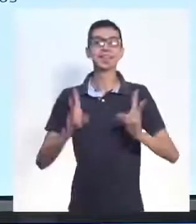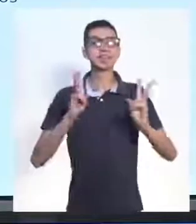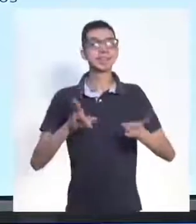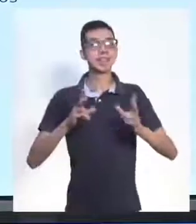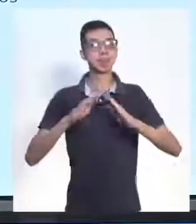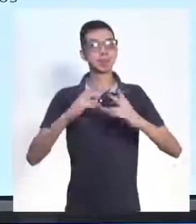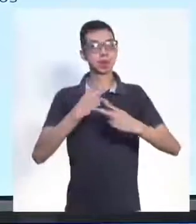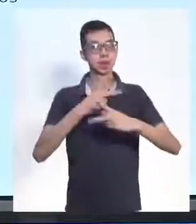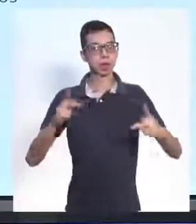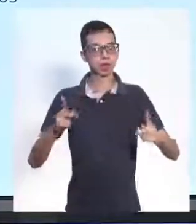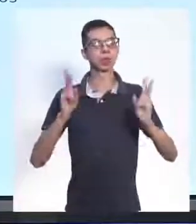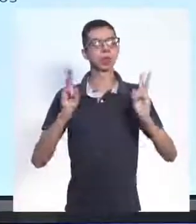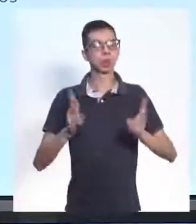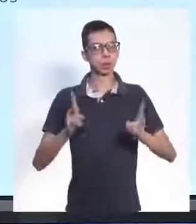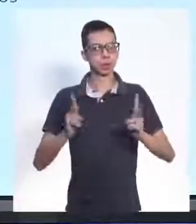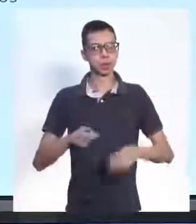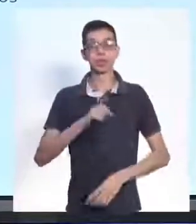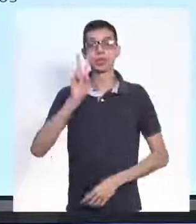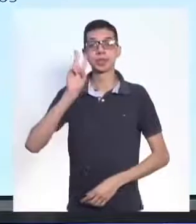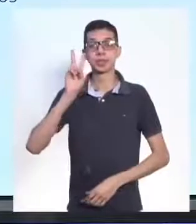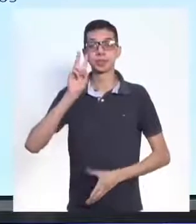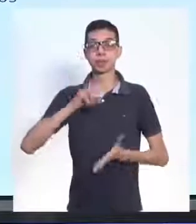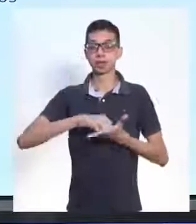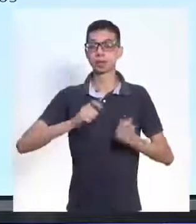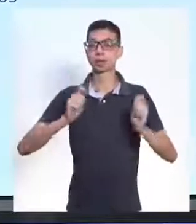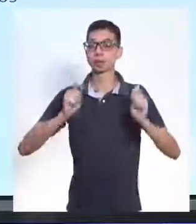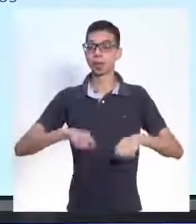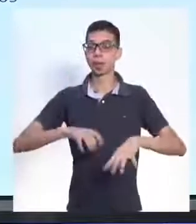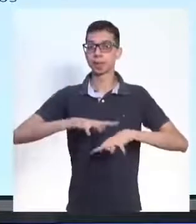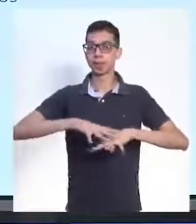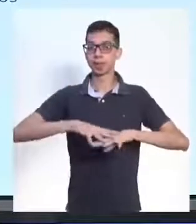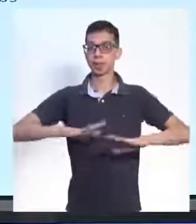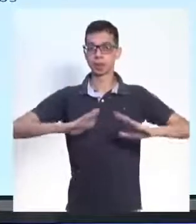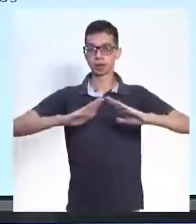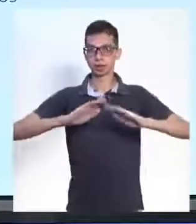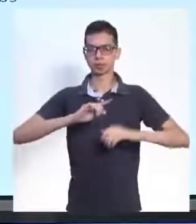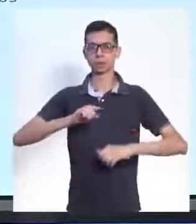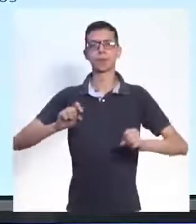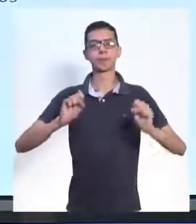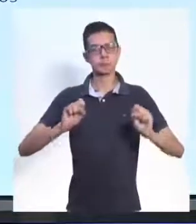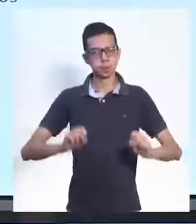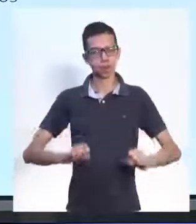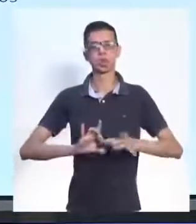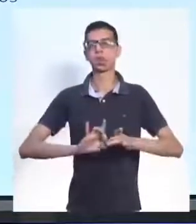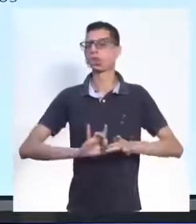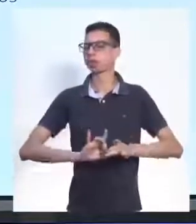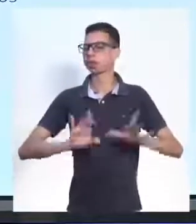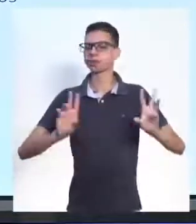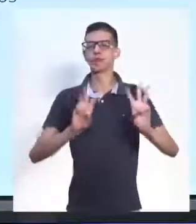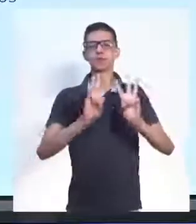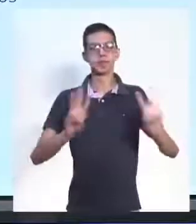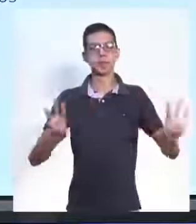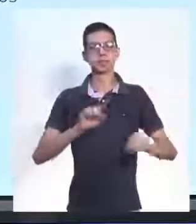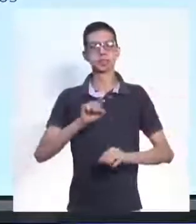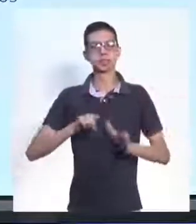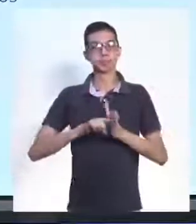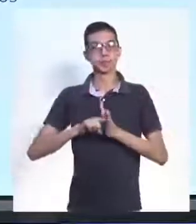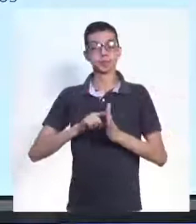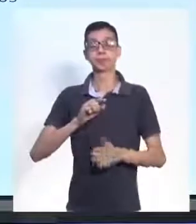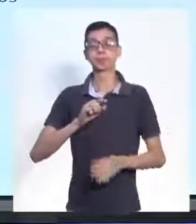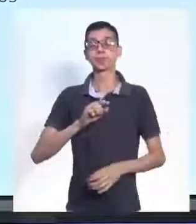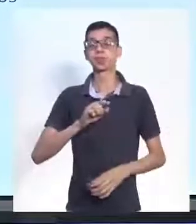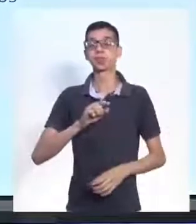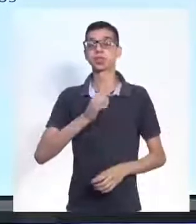Lembrando, inscrições ainda estão abertas para Matemática em Casa. Podem ir lá no site, consultem o